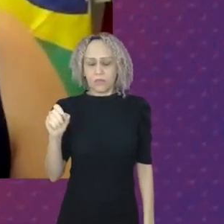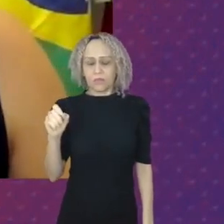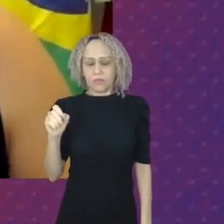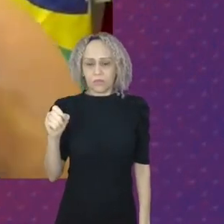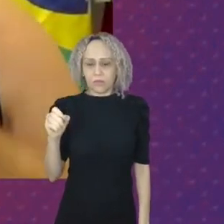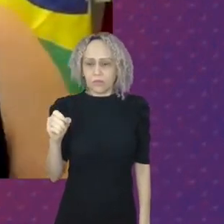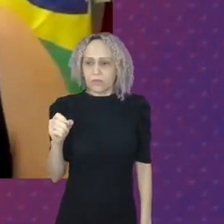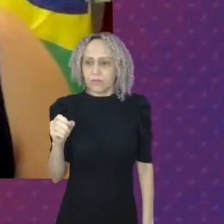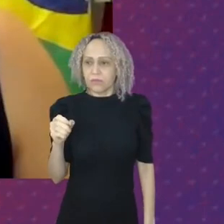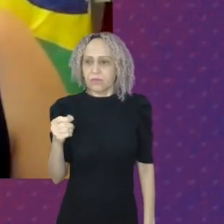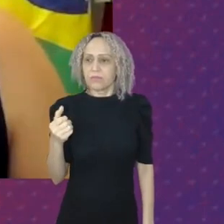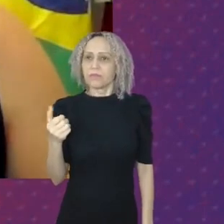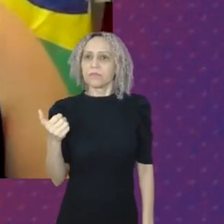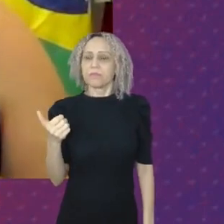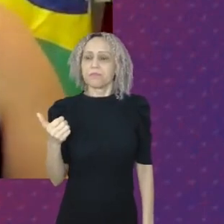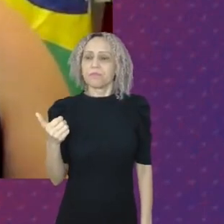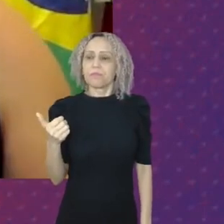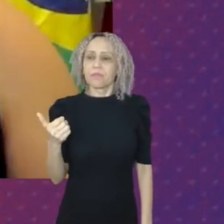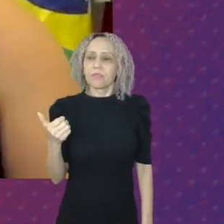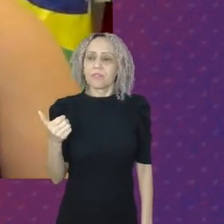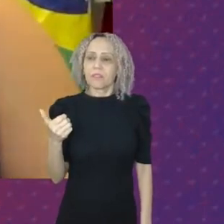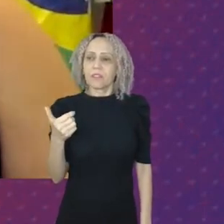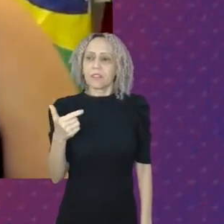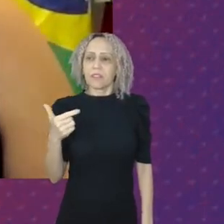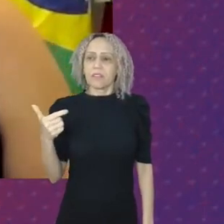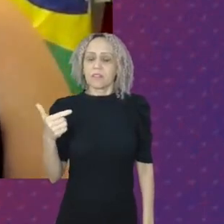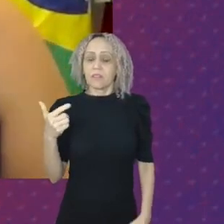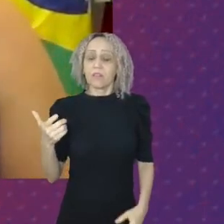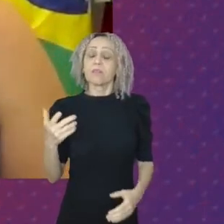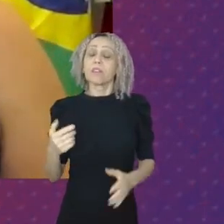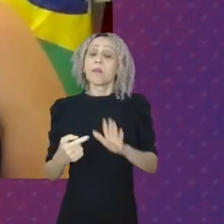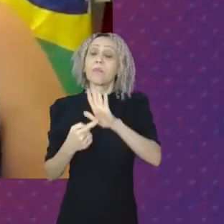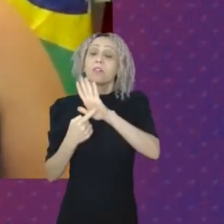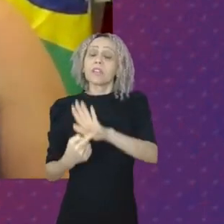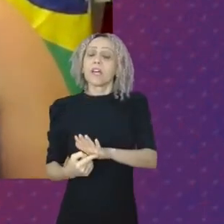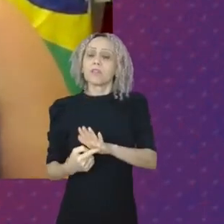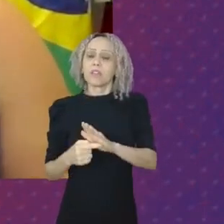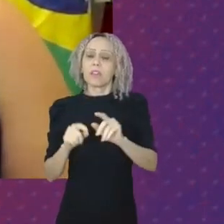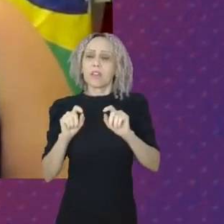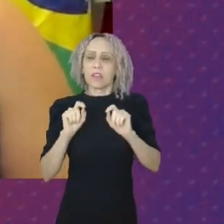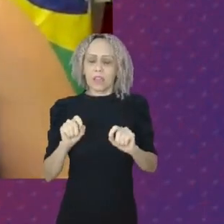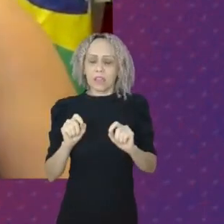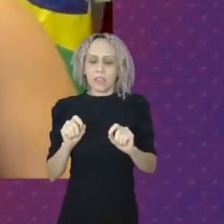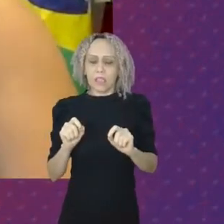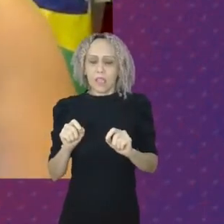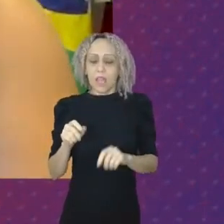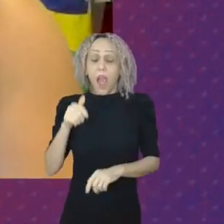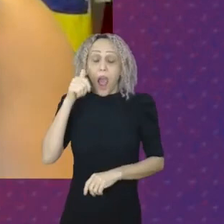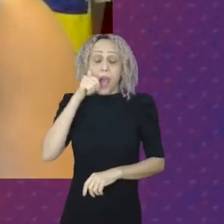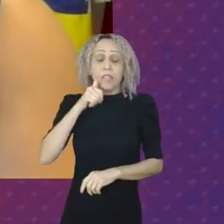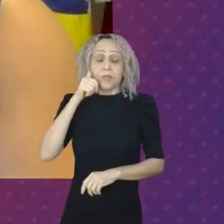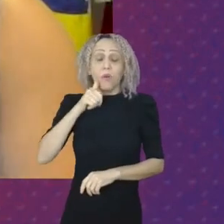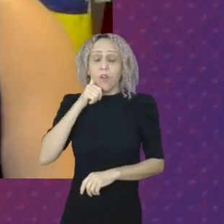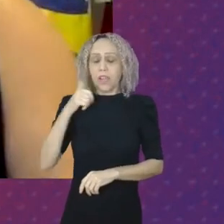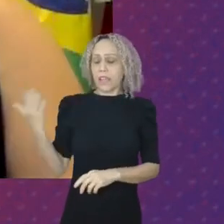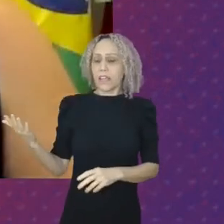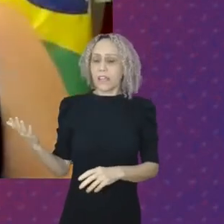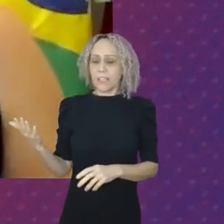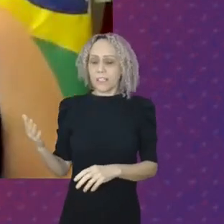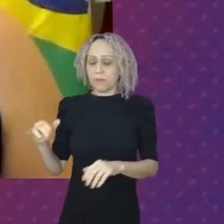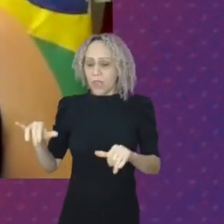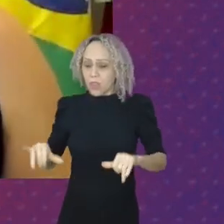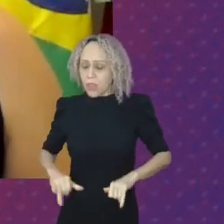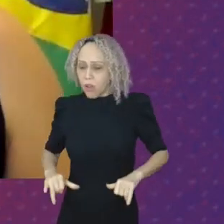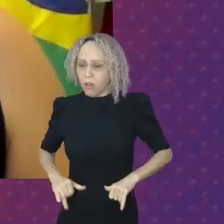climáticas no mundo são mulheres, porque estão mais expostas à vulnerabilidade, estão mais expostas às